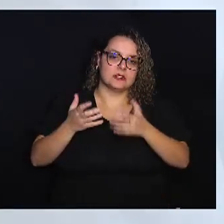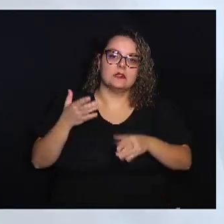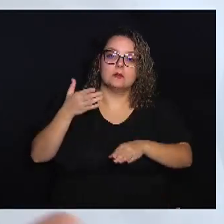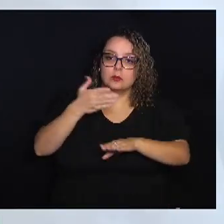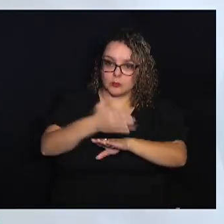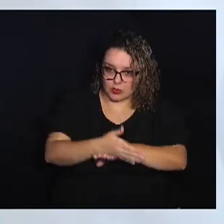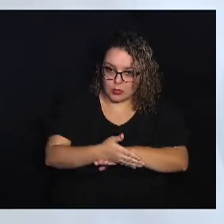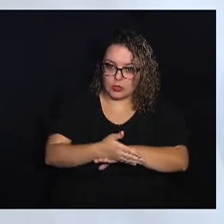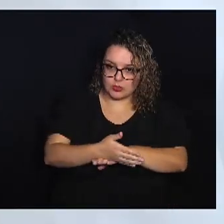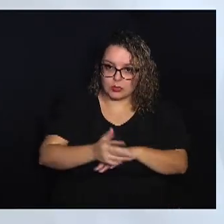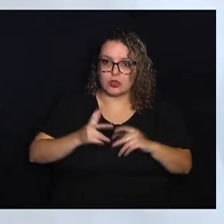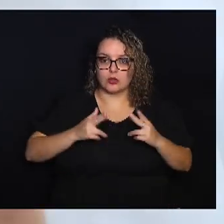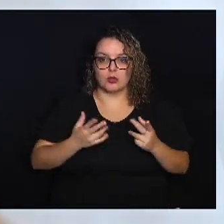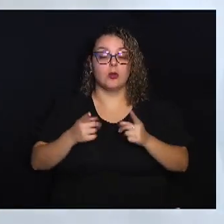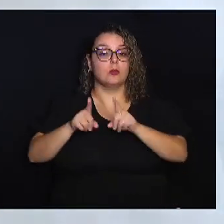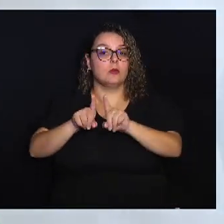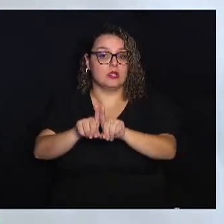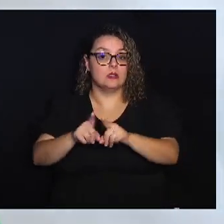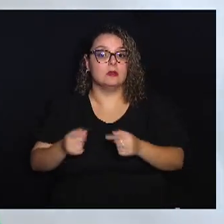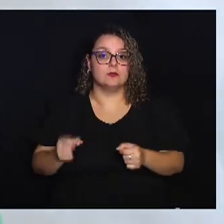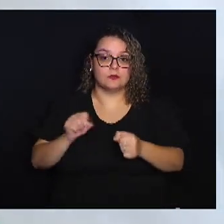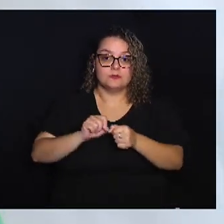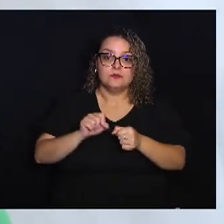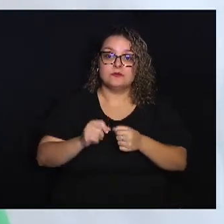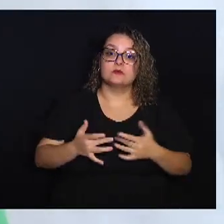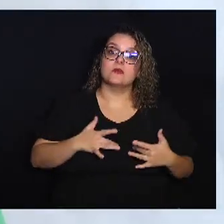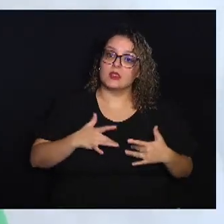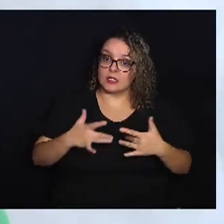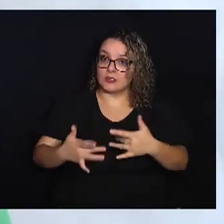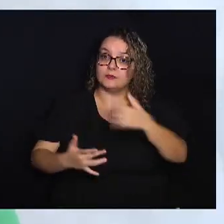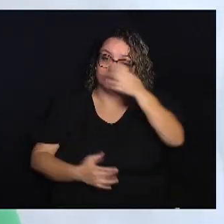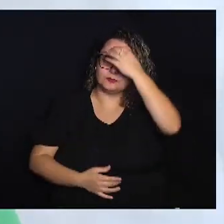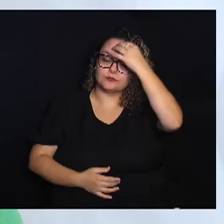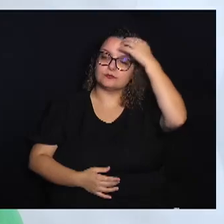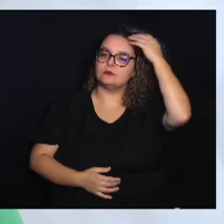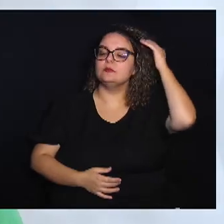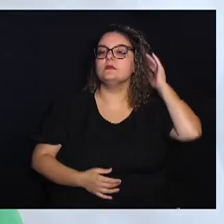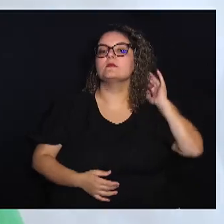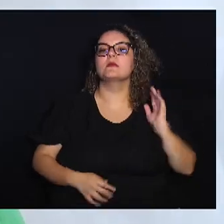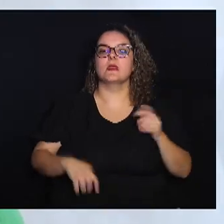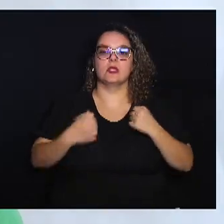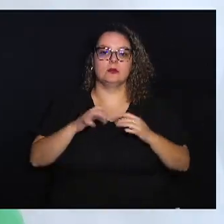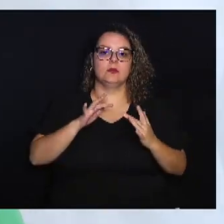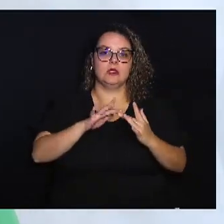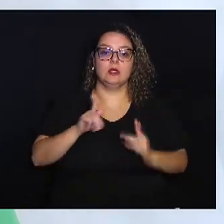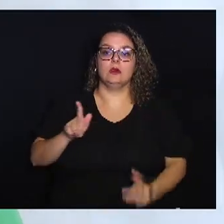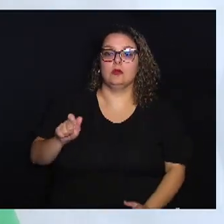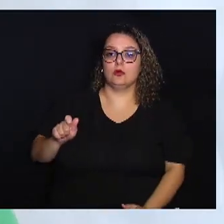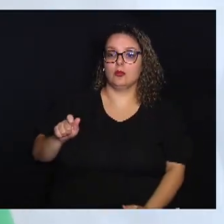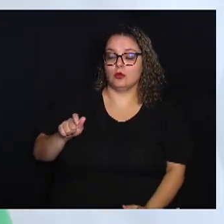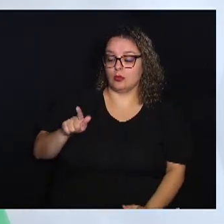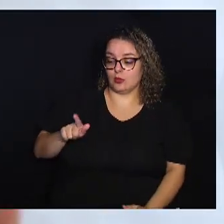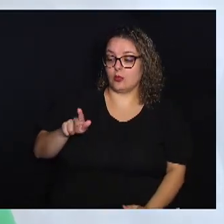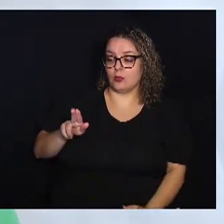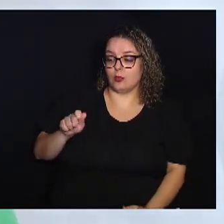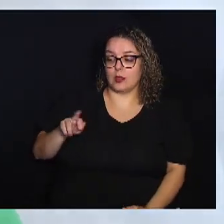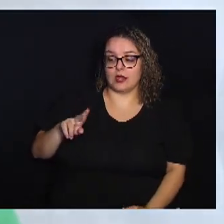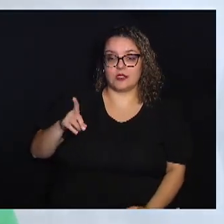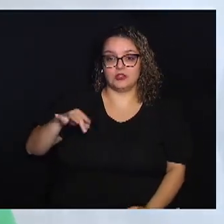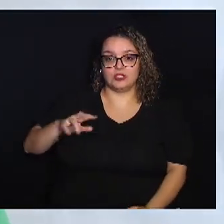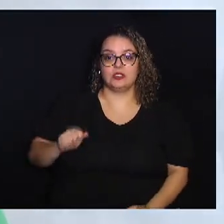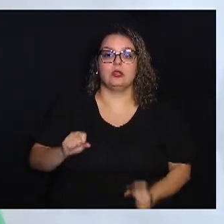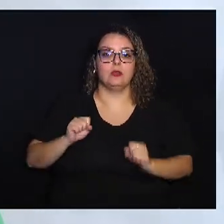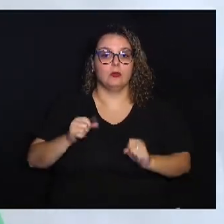participar como parceiro, né, fazendo essa doação, precisa entrar em contato com a Guardinha. Esse contato pode ser